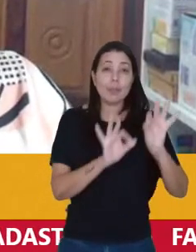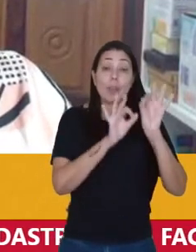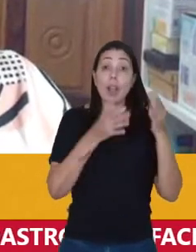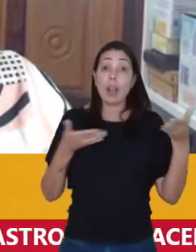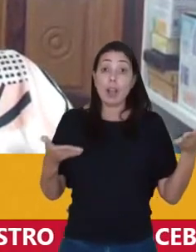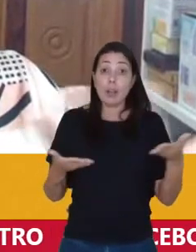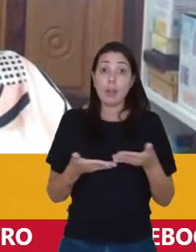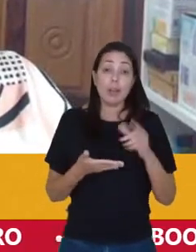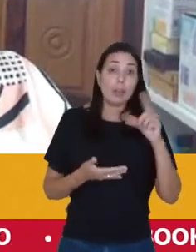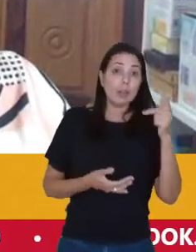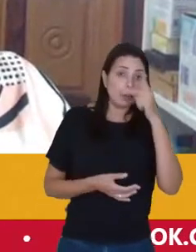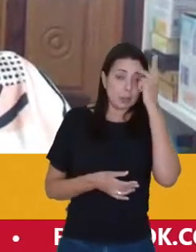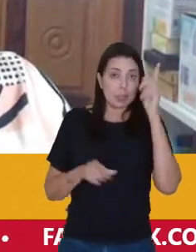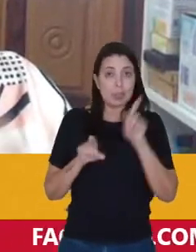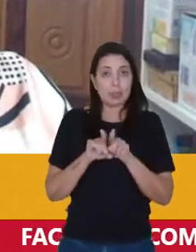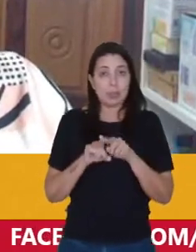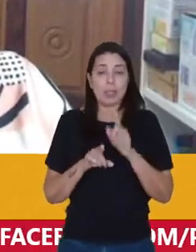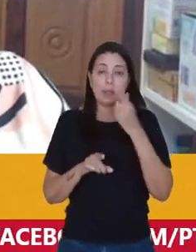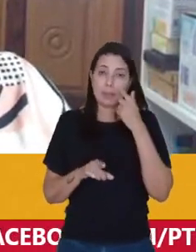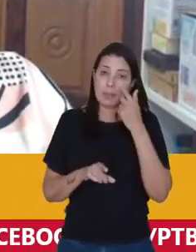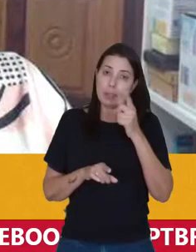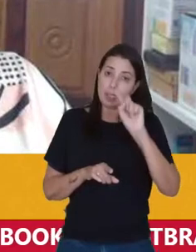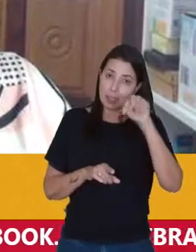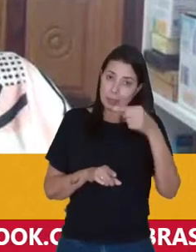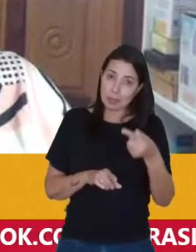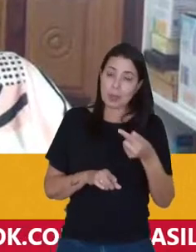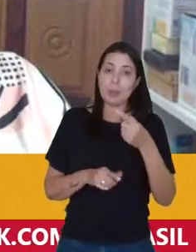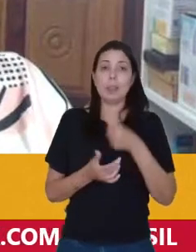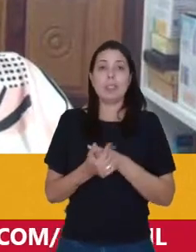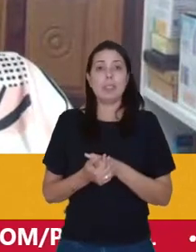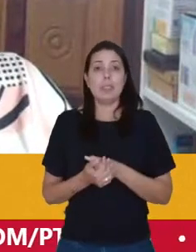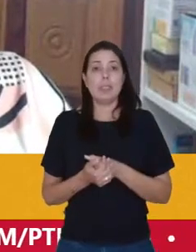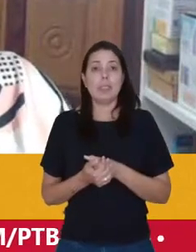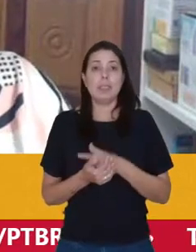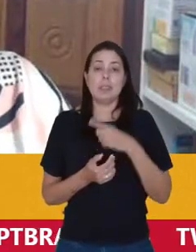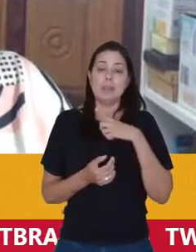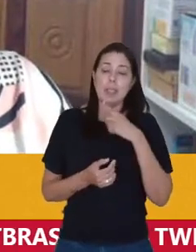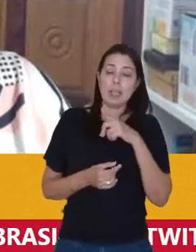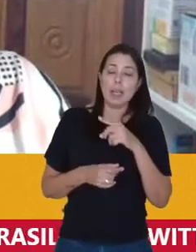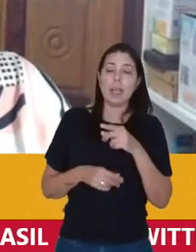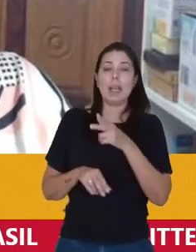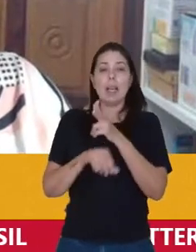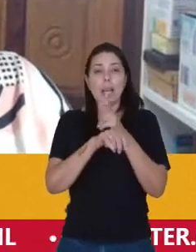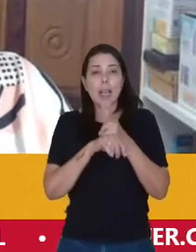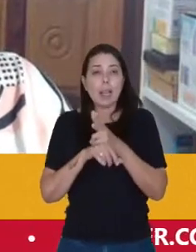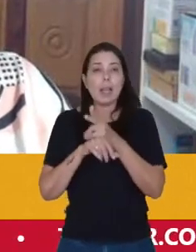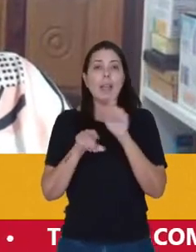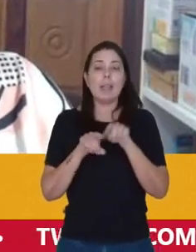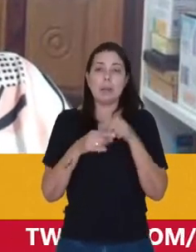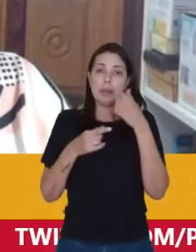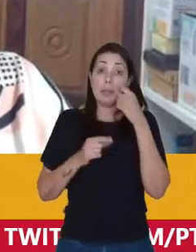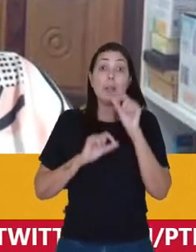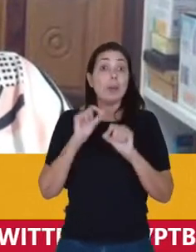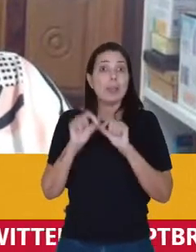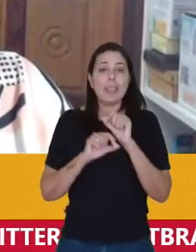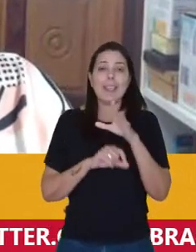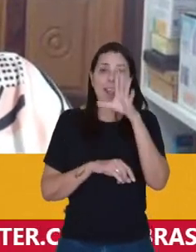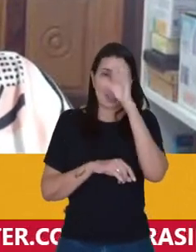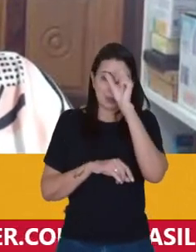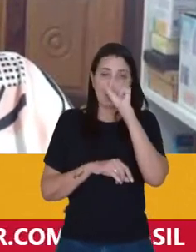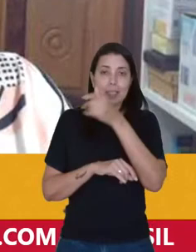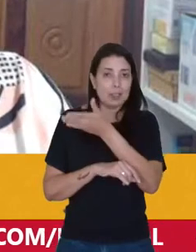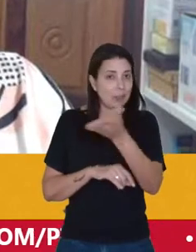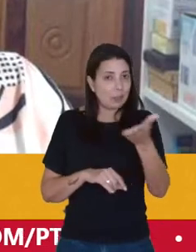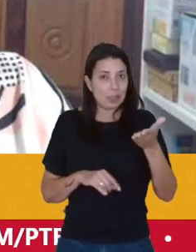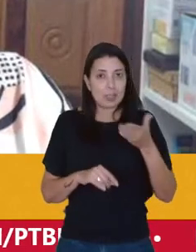agora e outras pessoas que virão depois, que vão vir a live posteriormente, também vão aprender muito